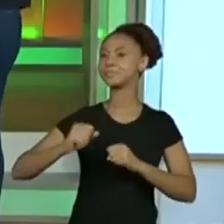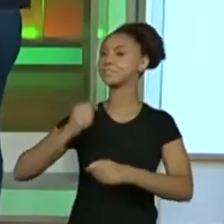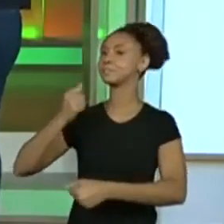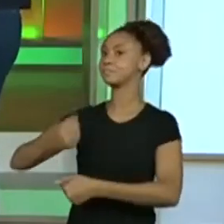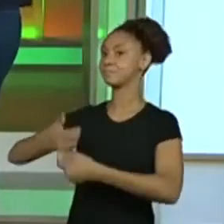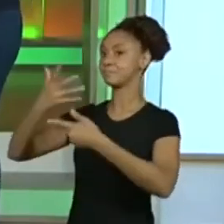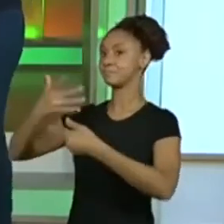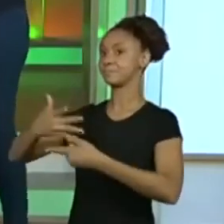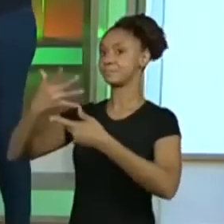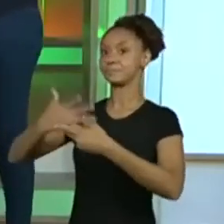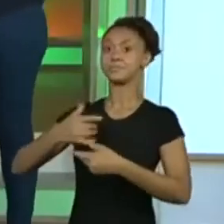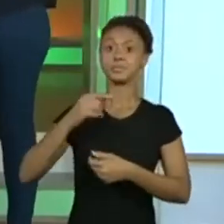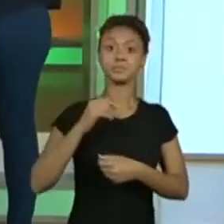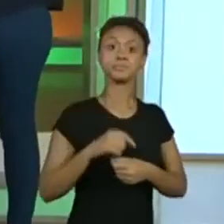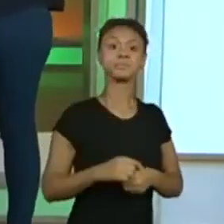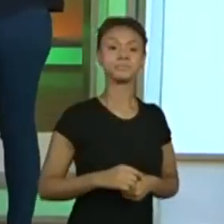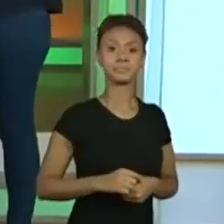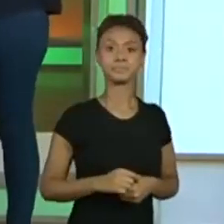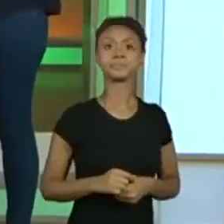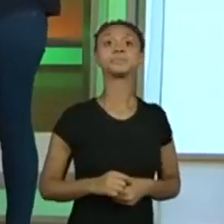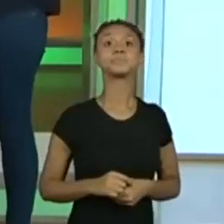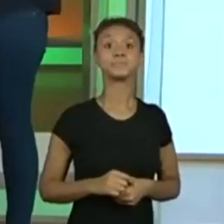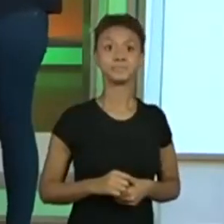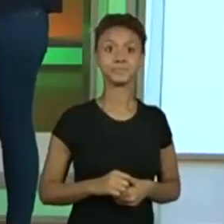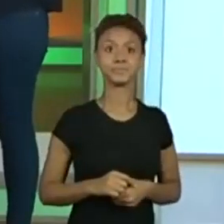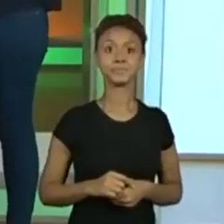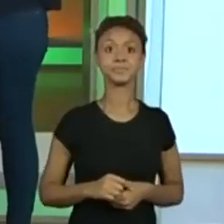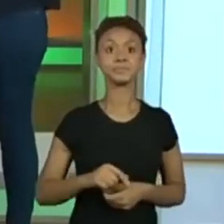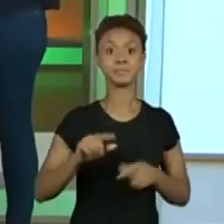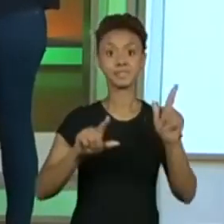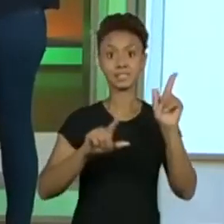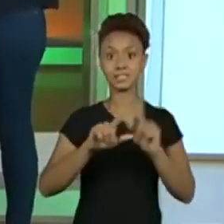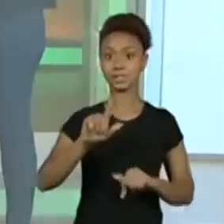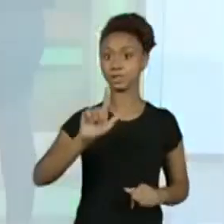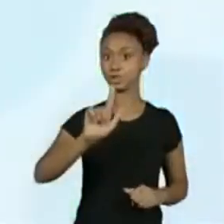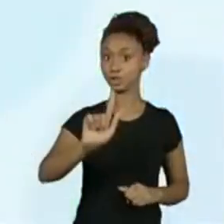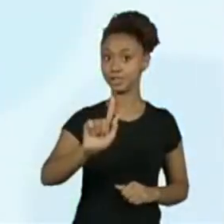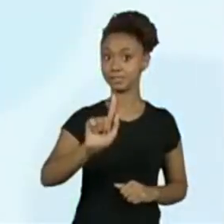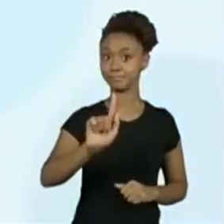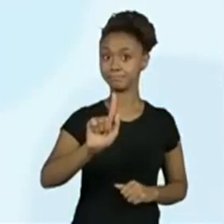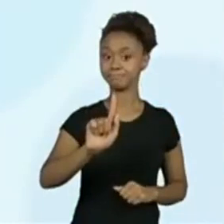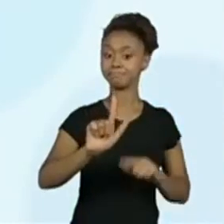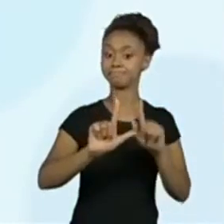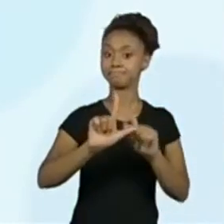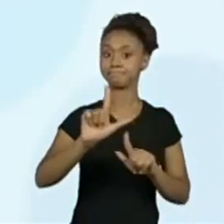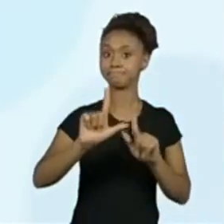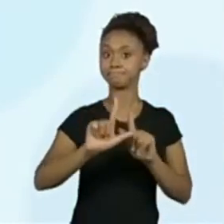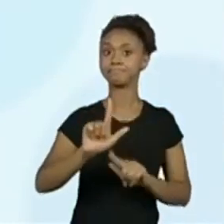Vamos escrever? Vamos escrever, que a letra G... A letra G... A letra G...